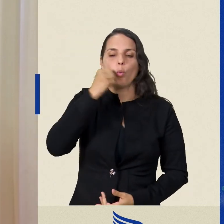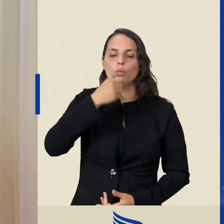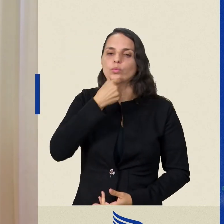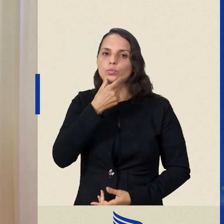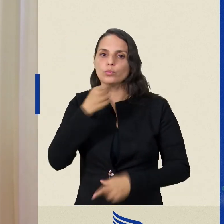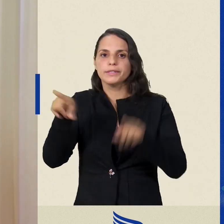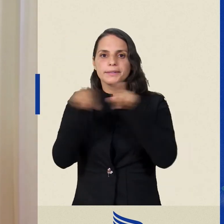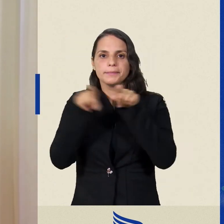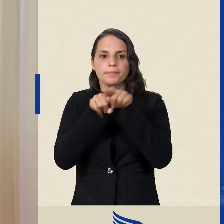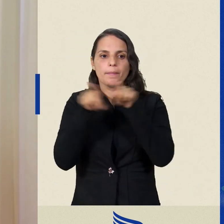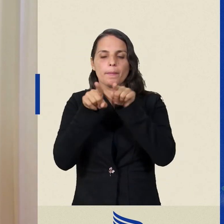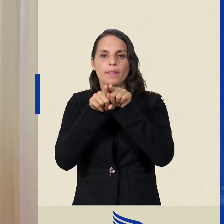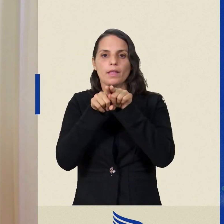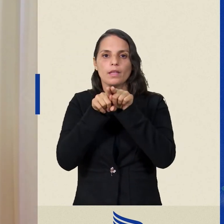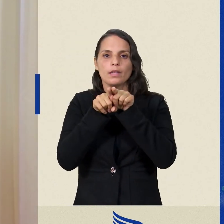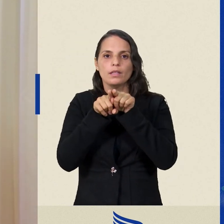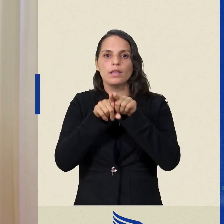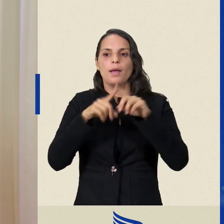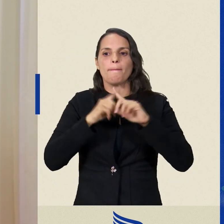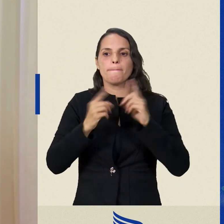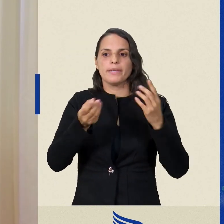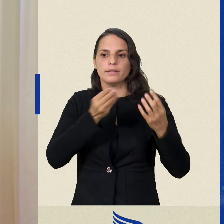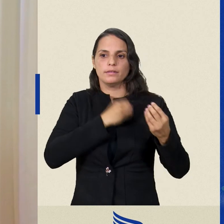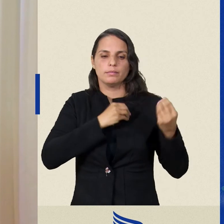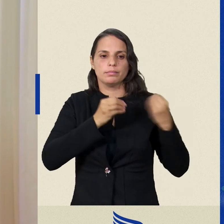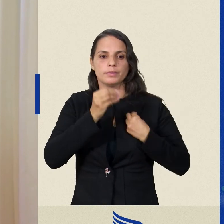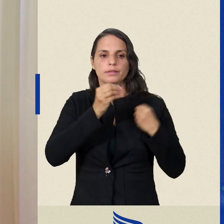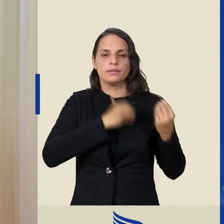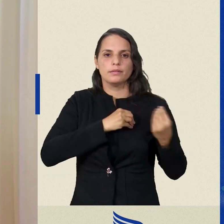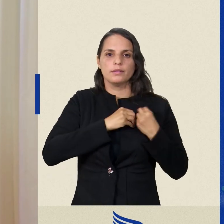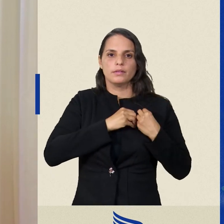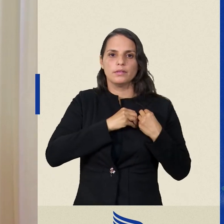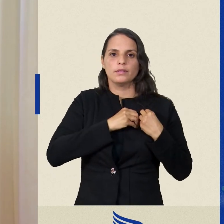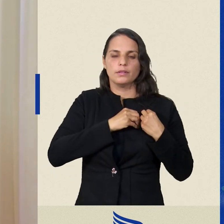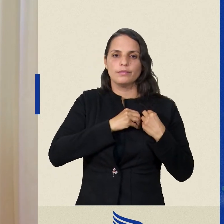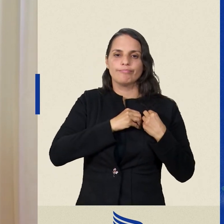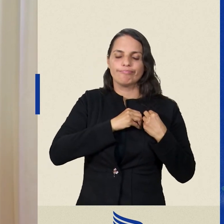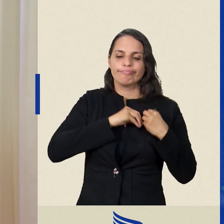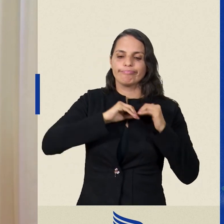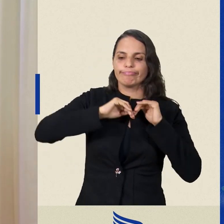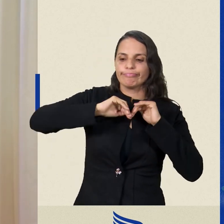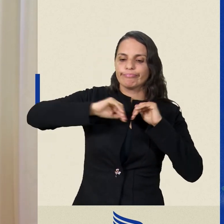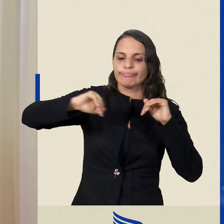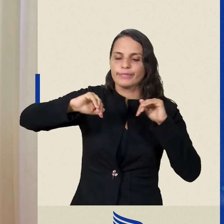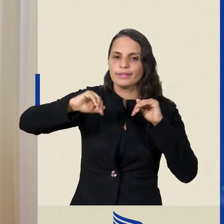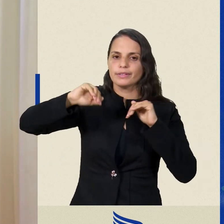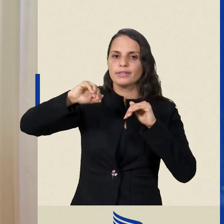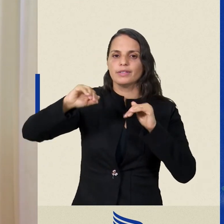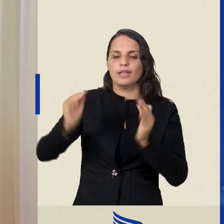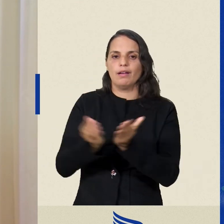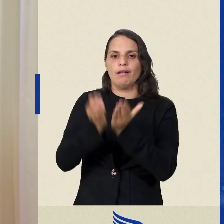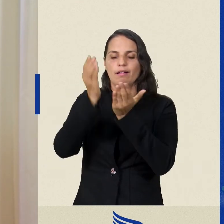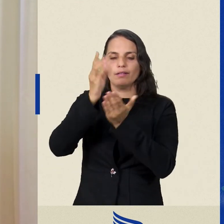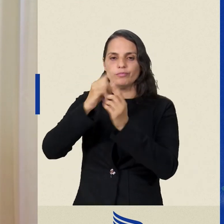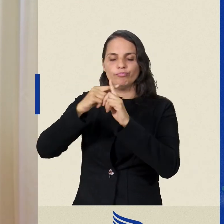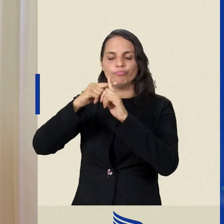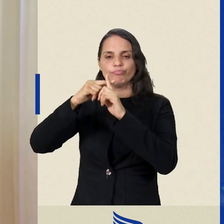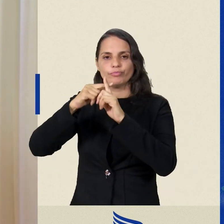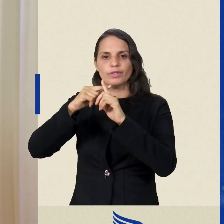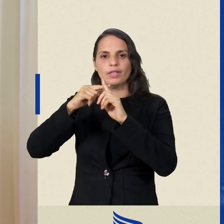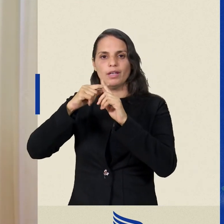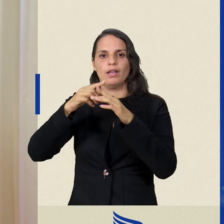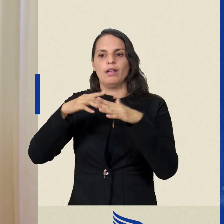devido à apostasia, o mesmo foi removido da igreja. Mas no tempo do fim, este dom